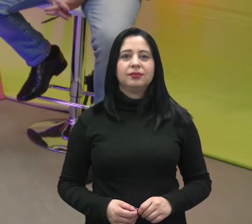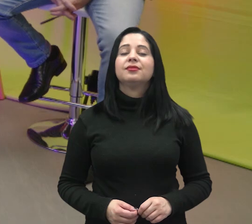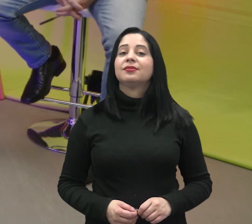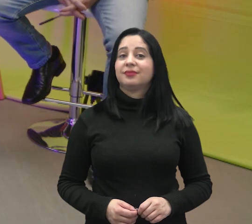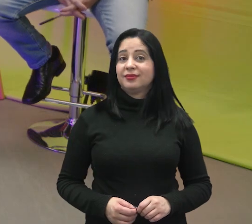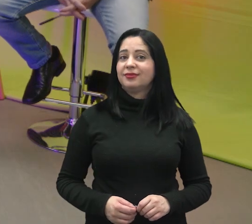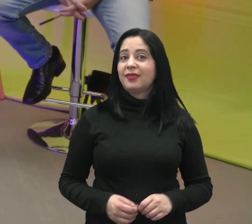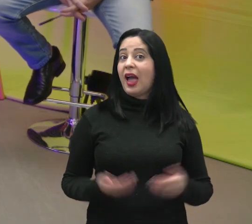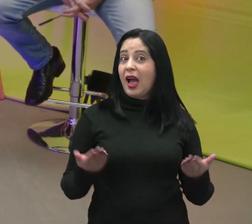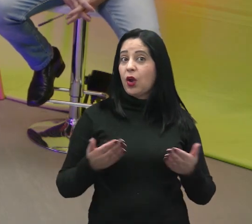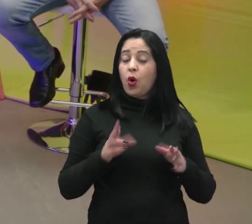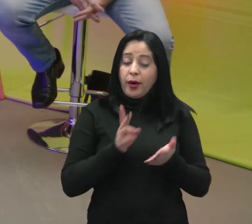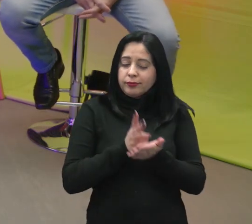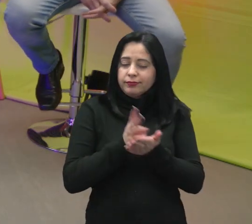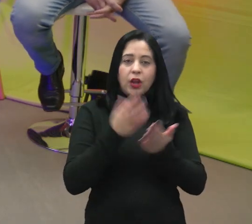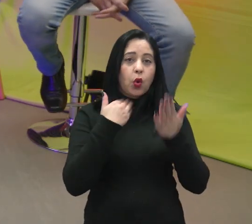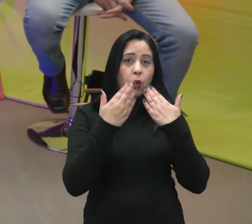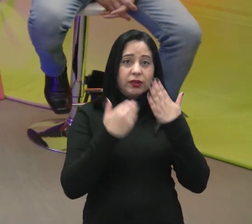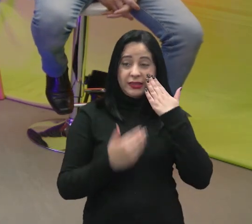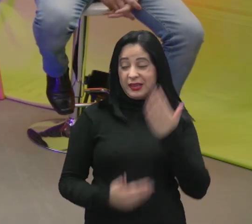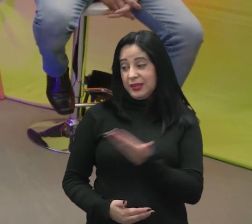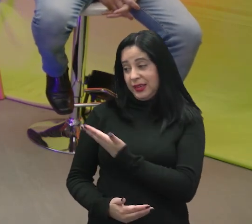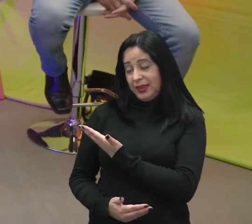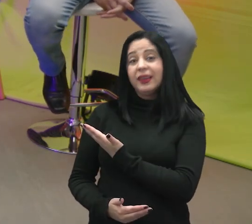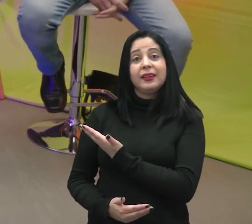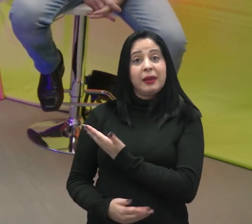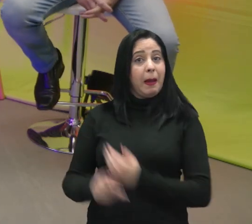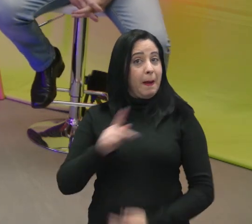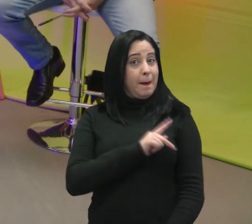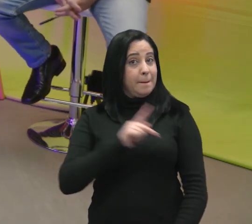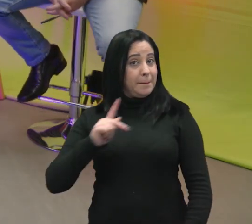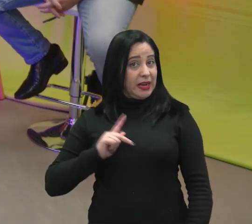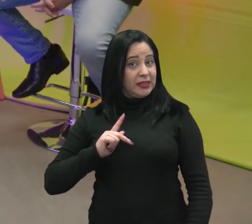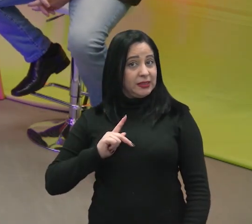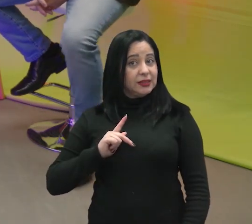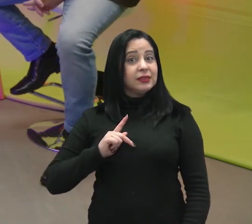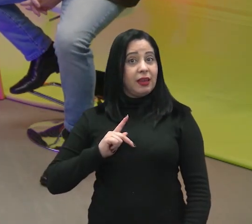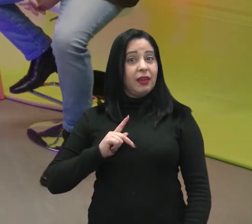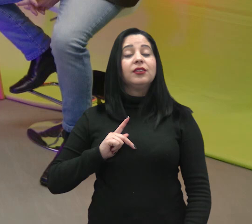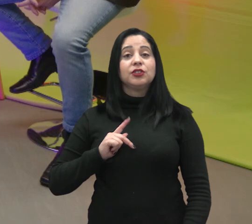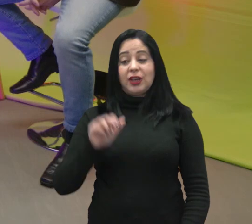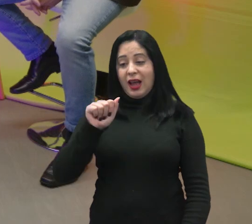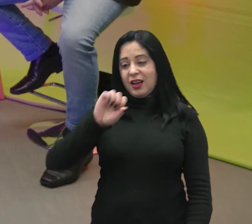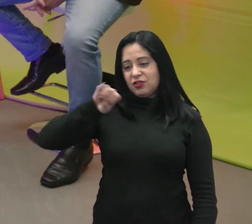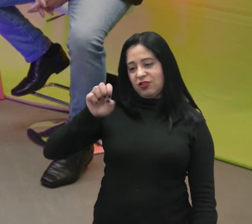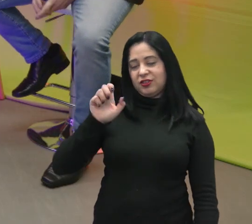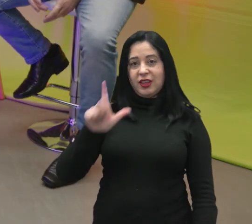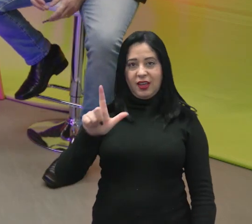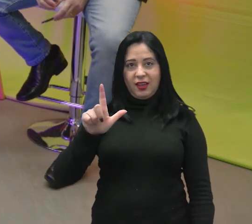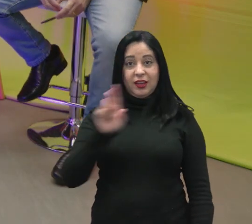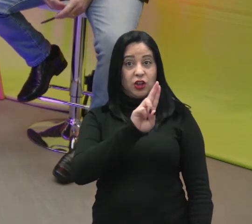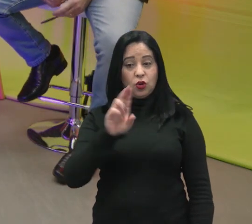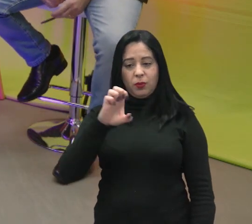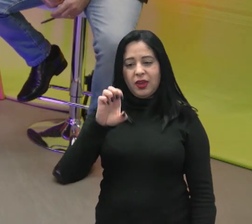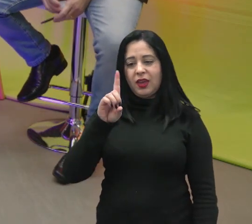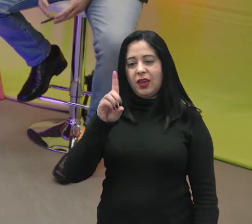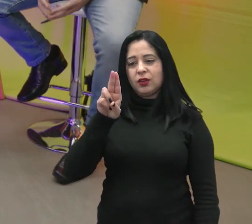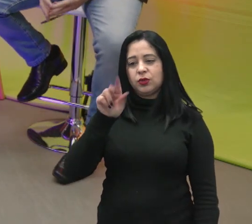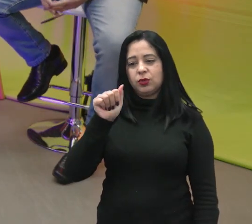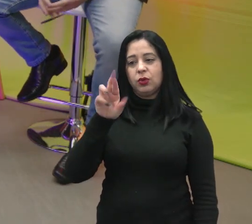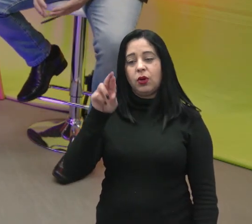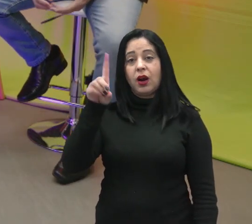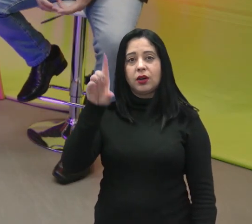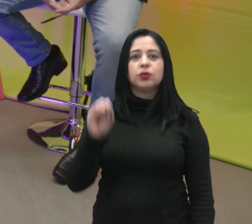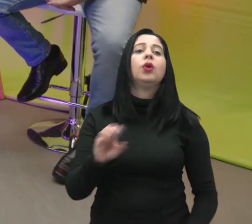E a gente volta a conversar então com o nosso convidado hoje, o escritor e presidente da Academia Josense de Letras, Eduardo Caetano. Eduardo, a gente